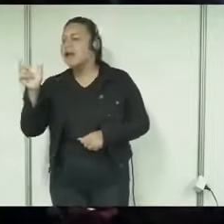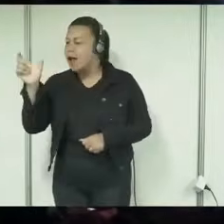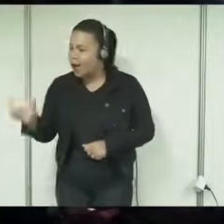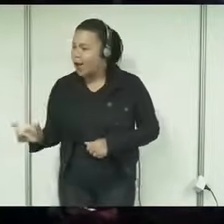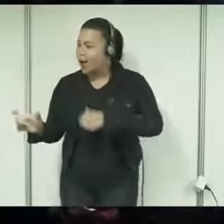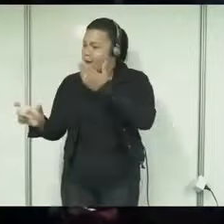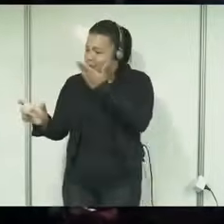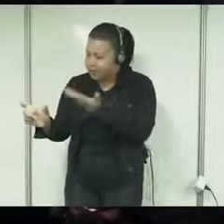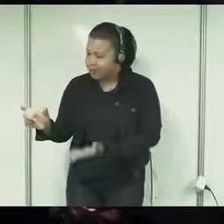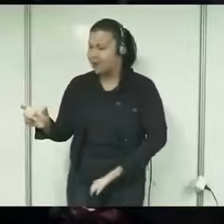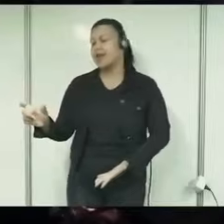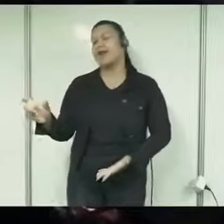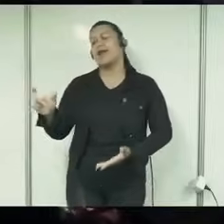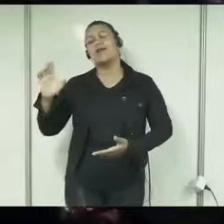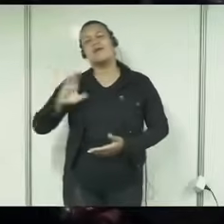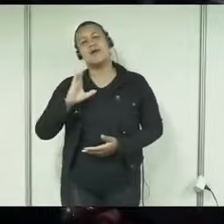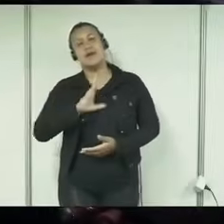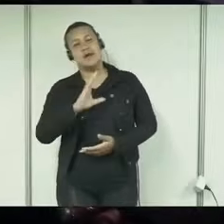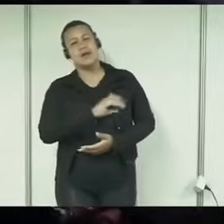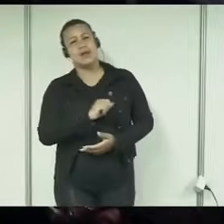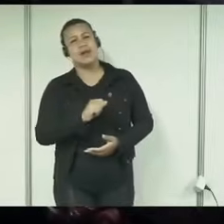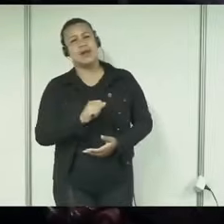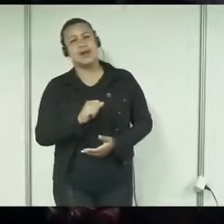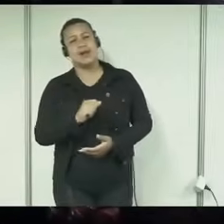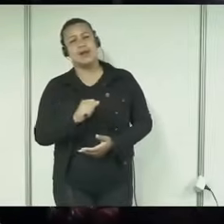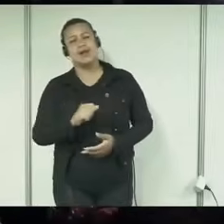toda a letra. Começa com as palmas.